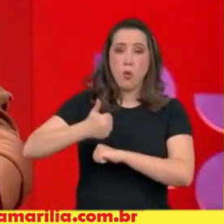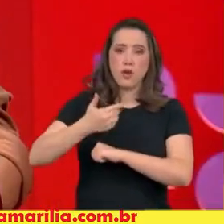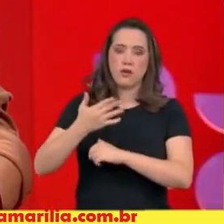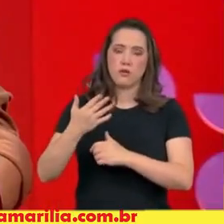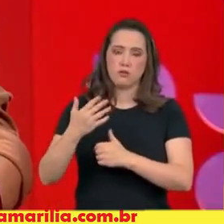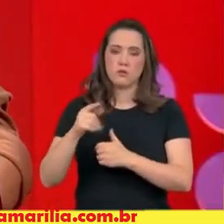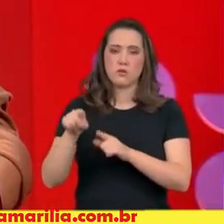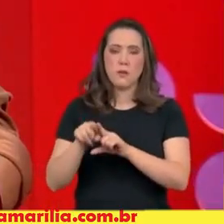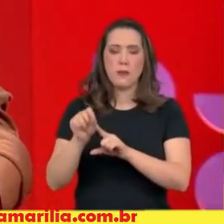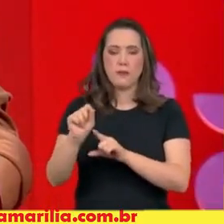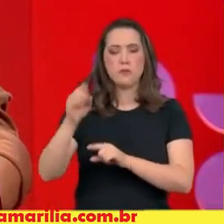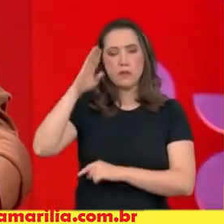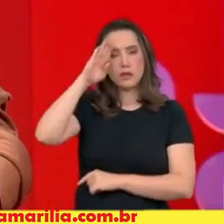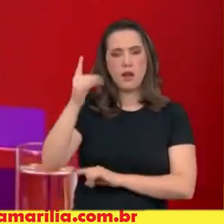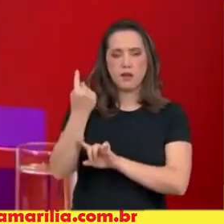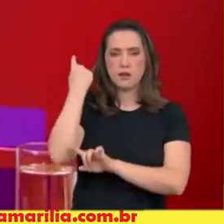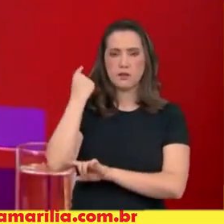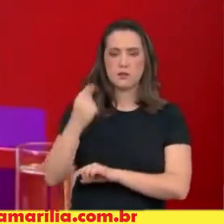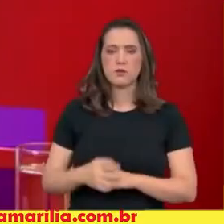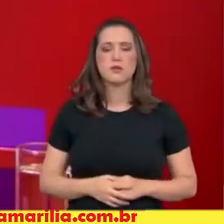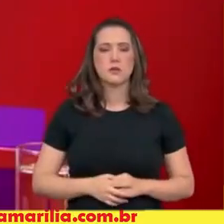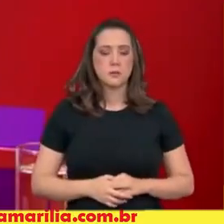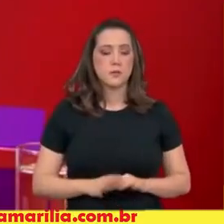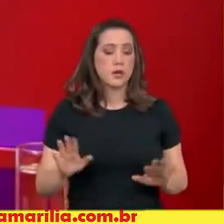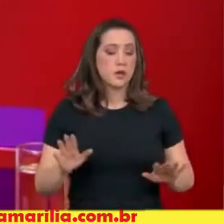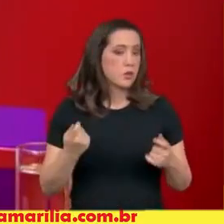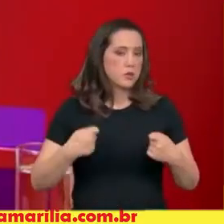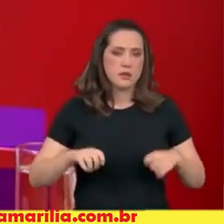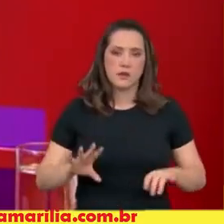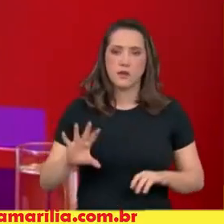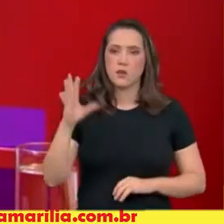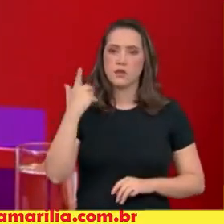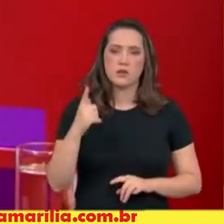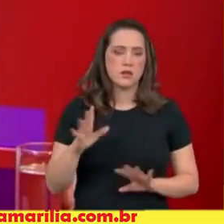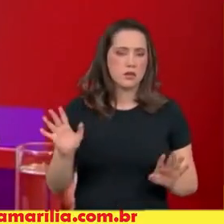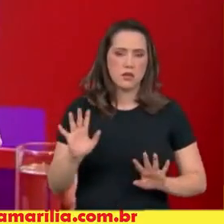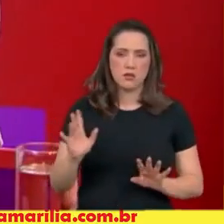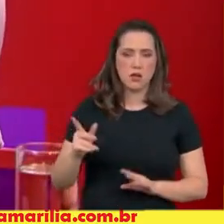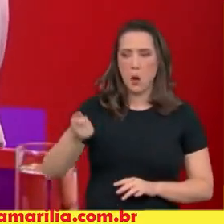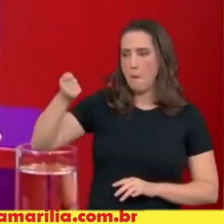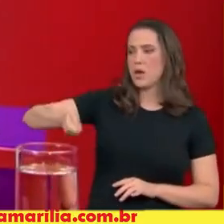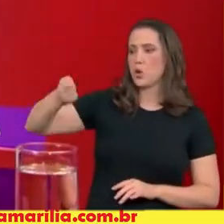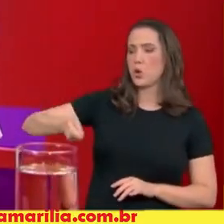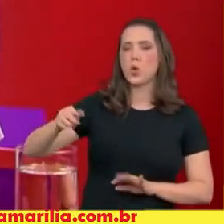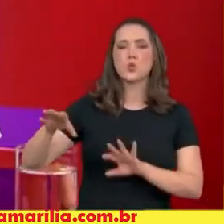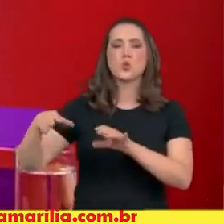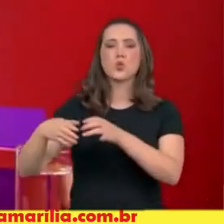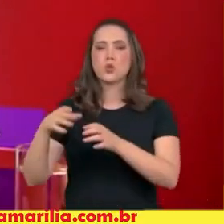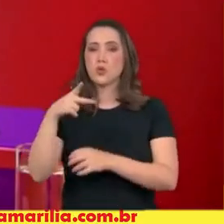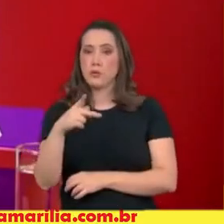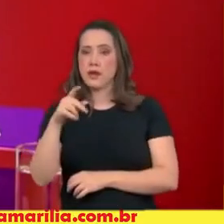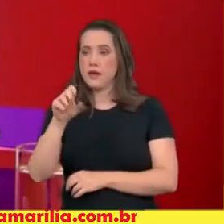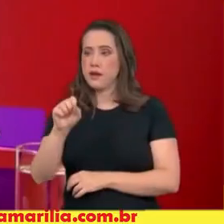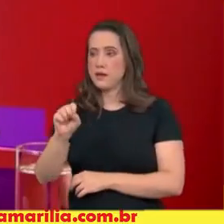é fundamental nisso. Não tinha que acontecer também, né? Ninguém obrigou ao PSDB a